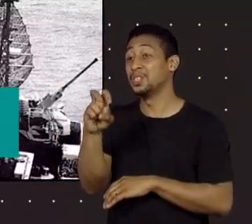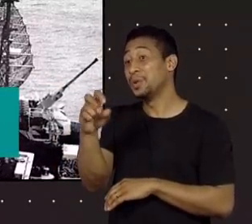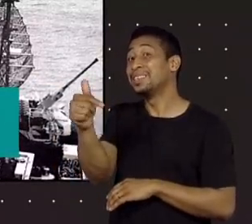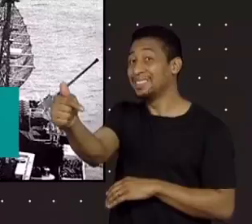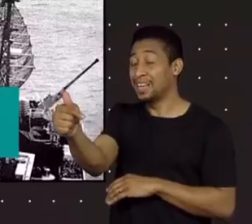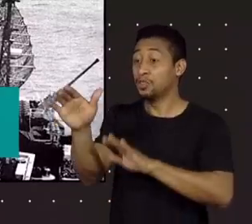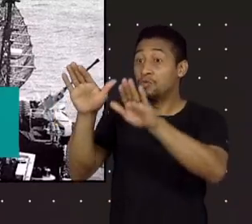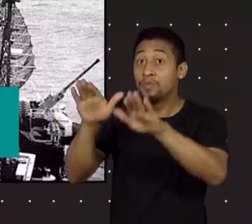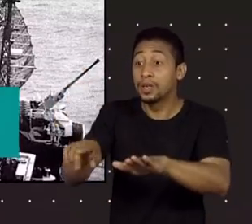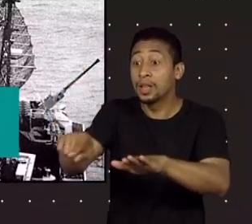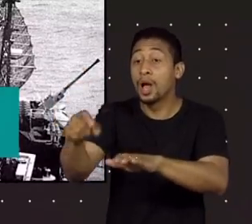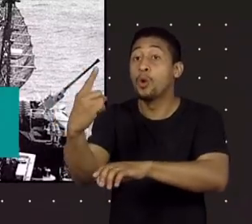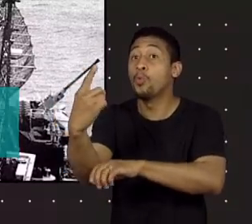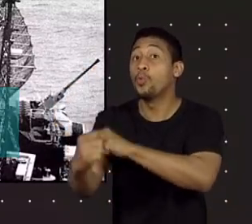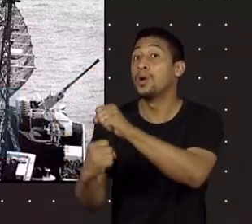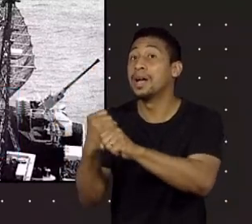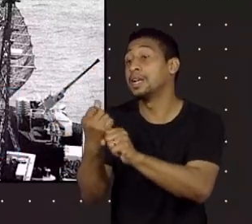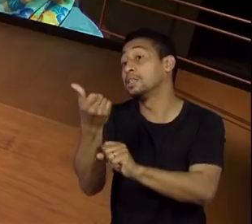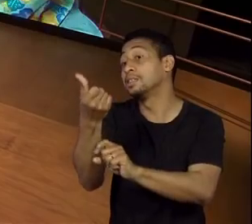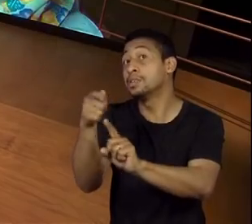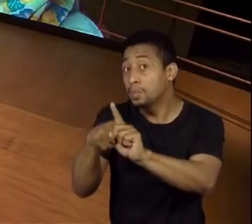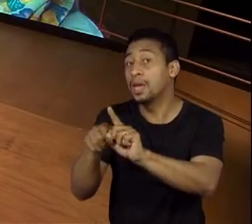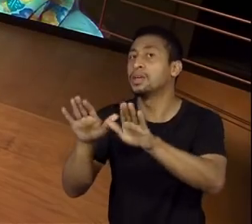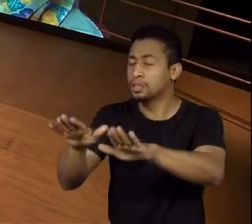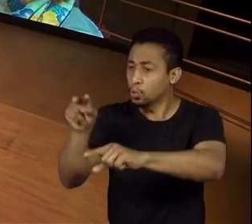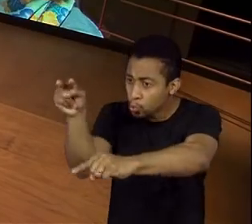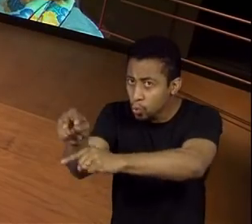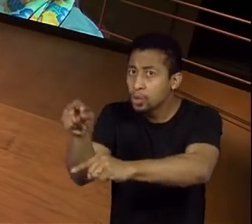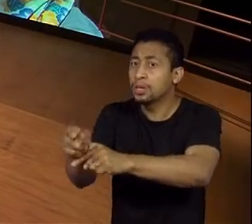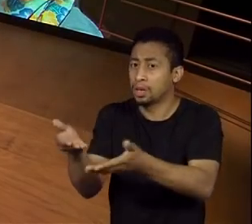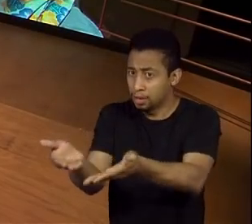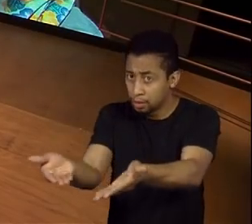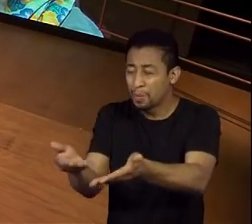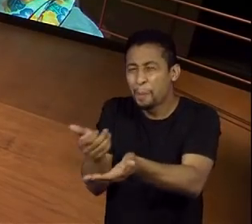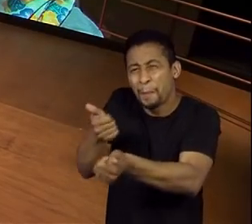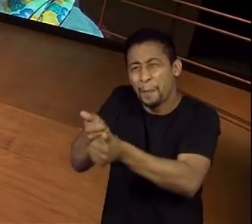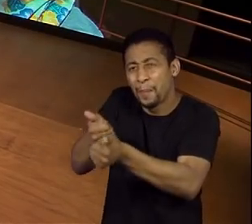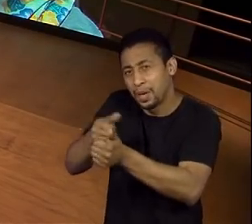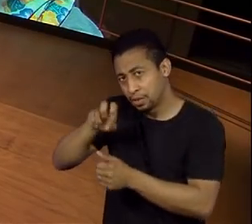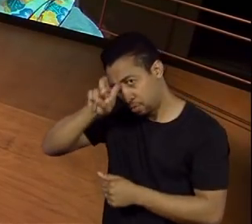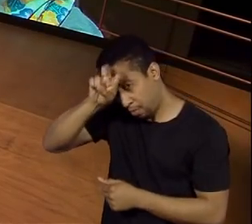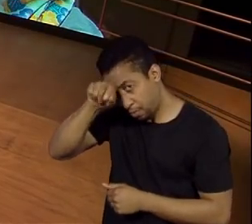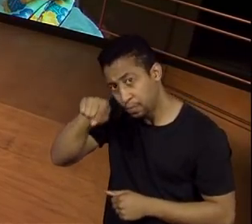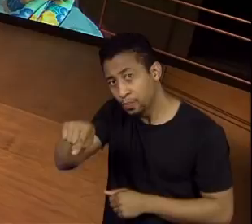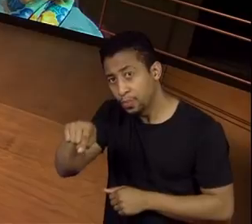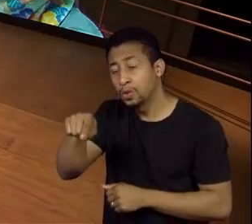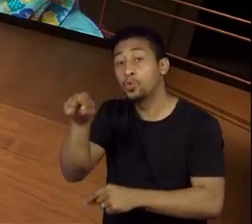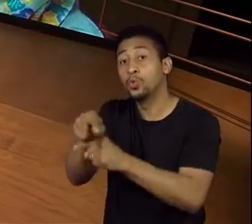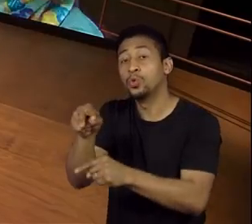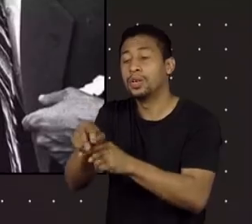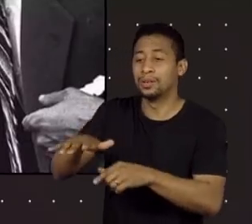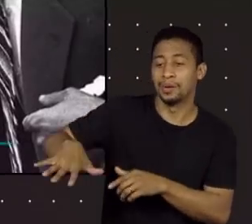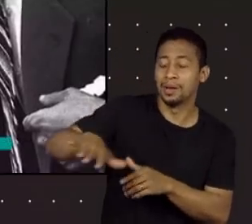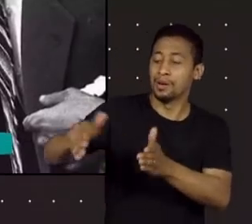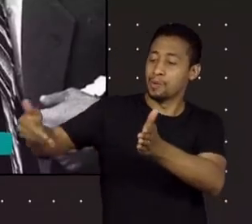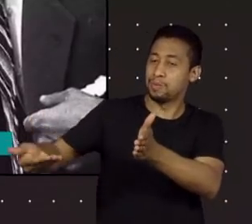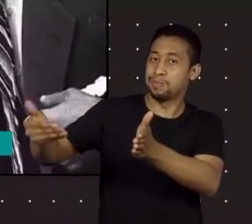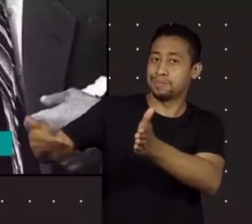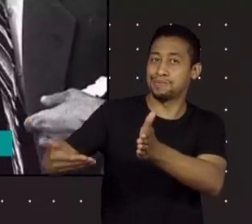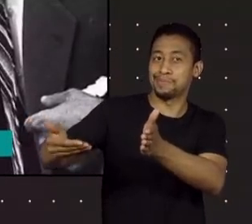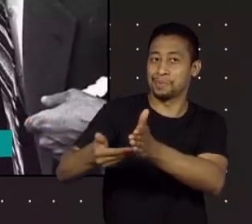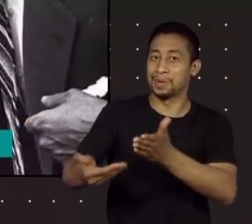meses, em Suez, tomando conta lá do canal do Gamal Abdel Nasser.